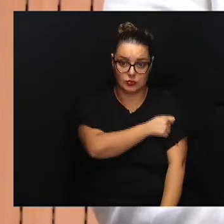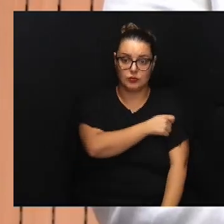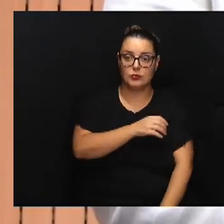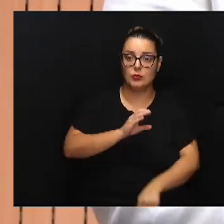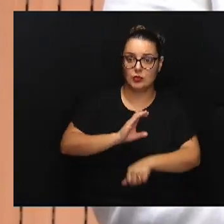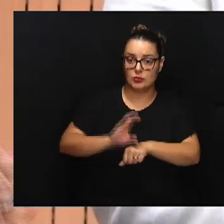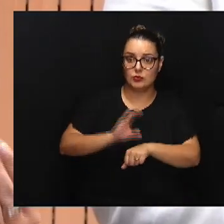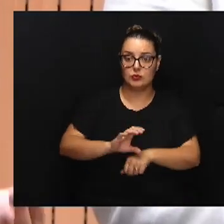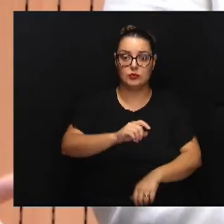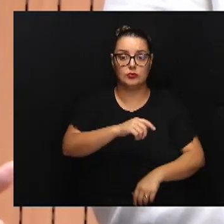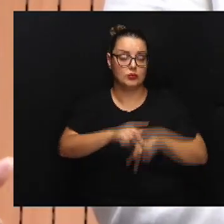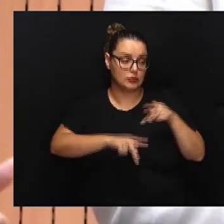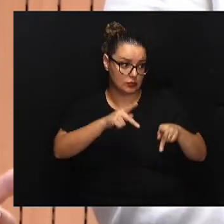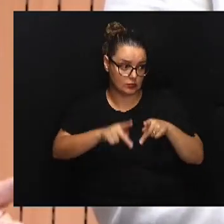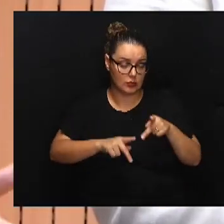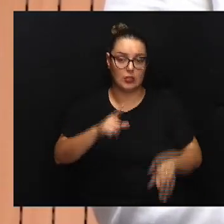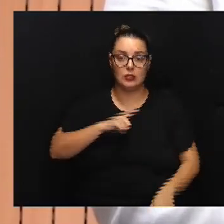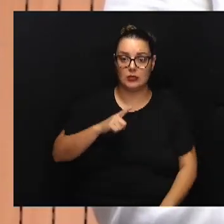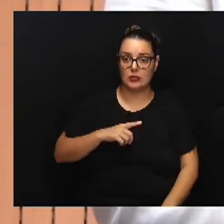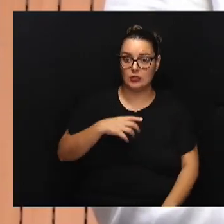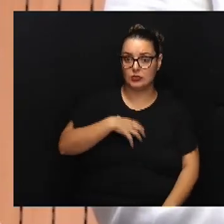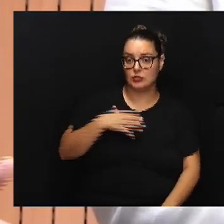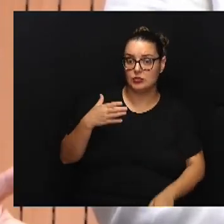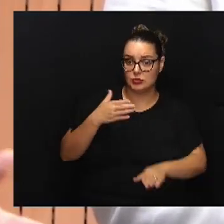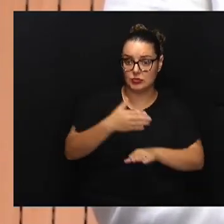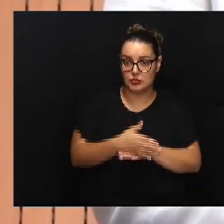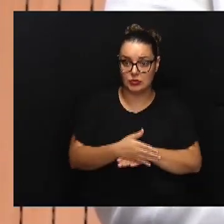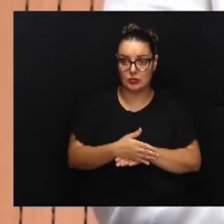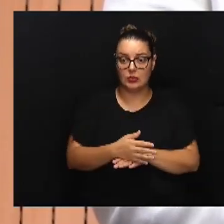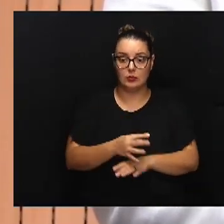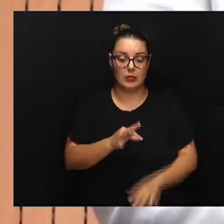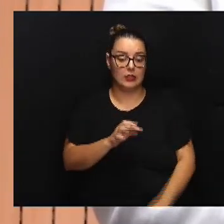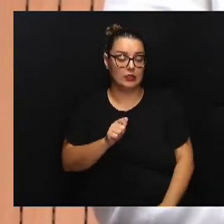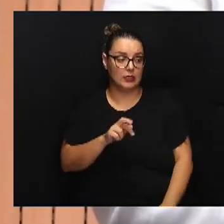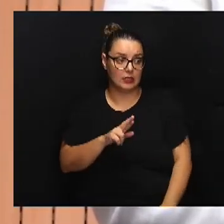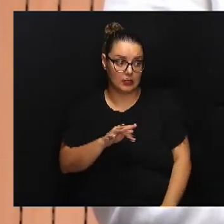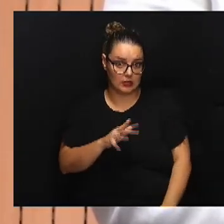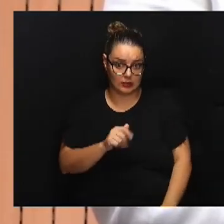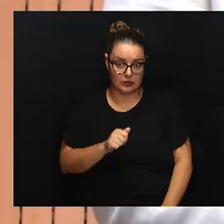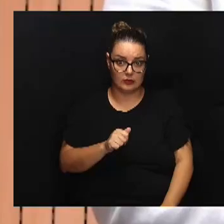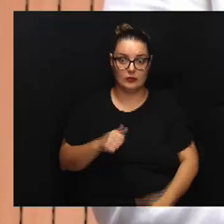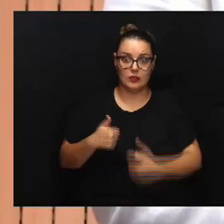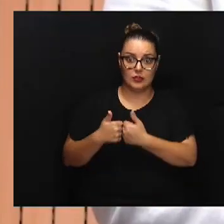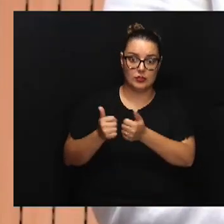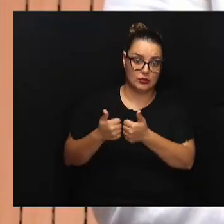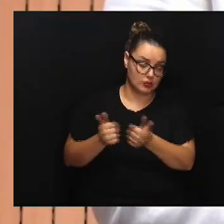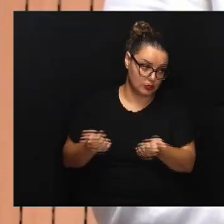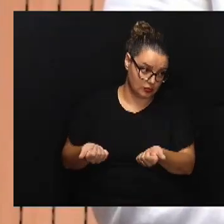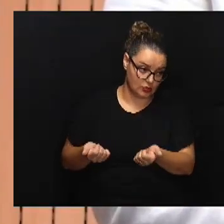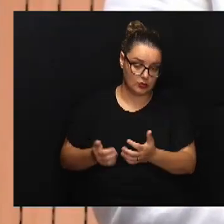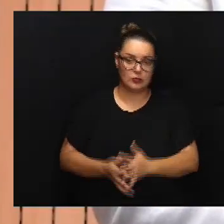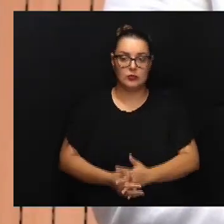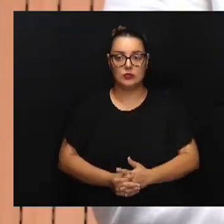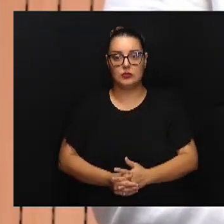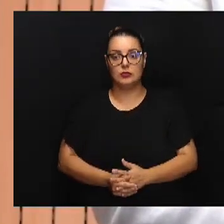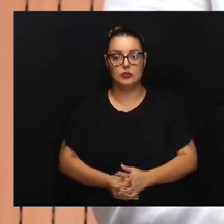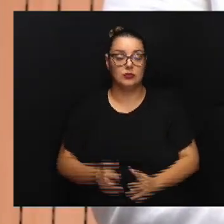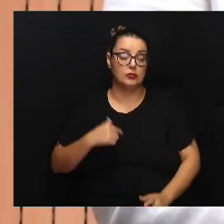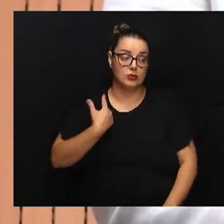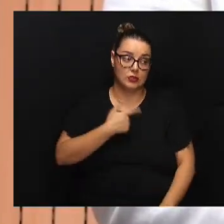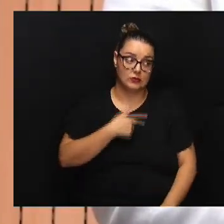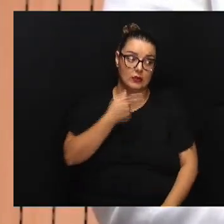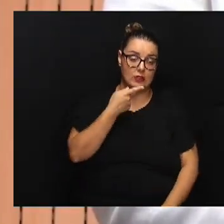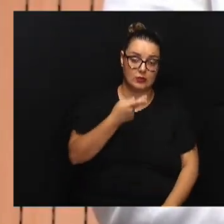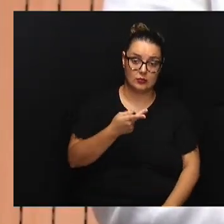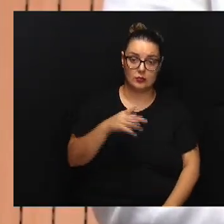cursinhos populares terem condições de acesso a uma tarifa de ônibus, né? A gente está falando de uma cidade que tem uma